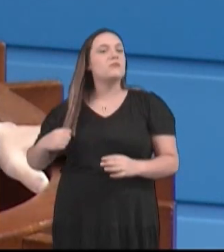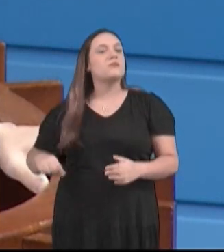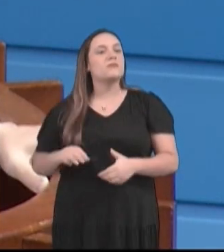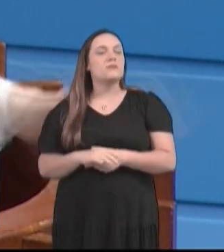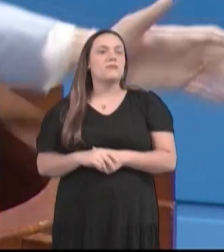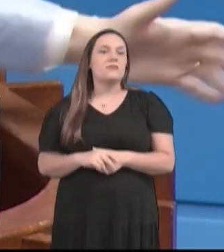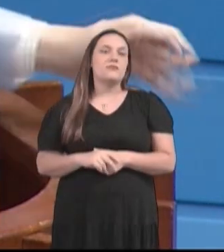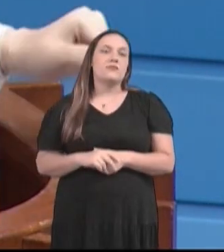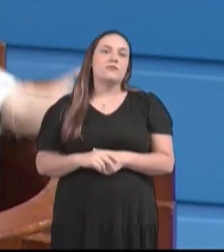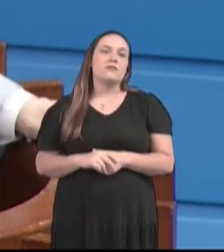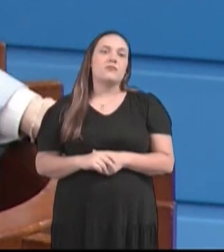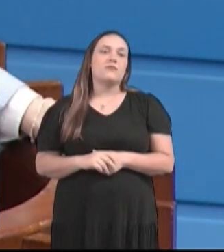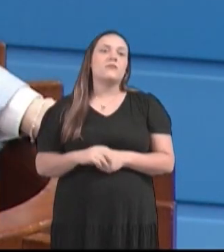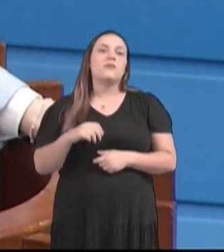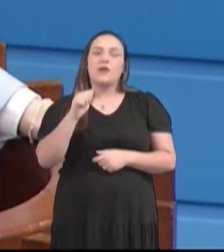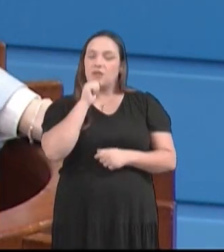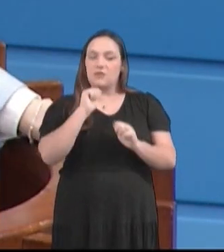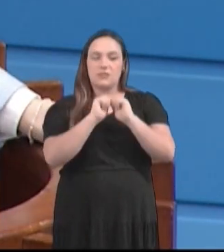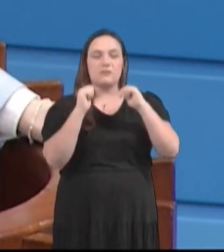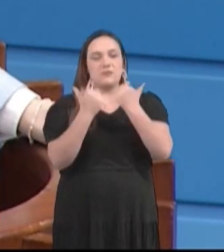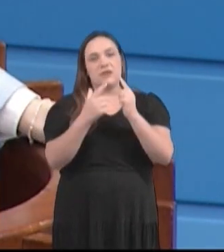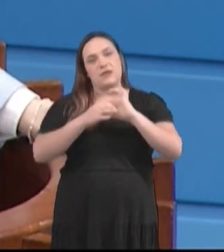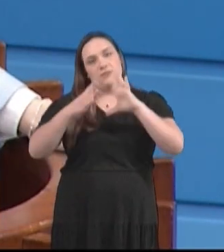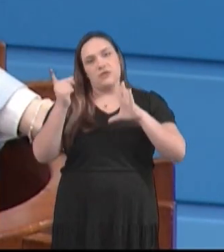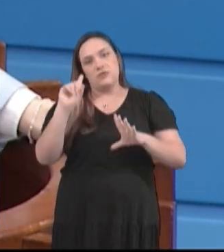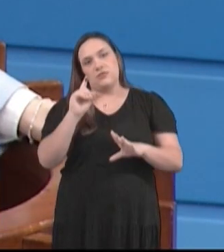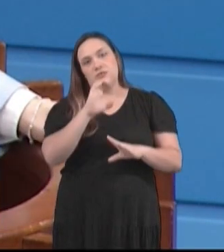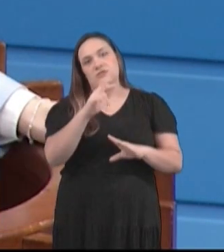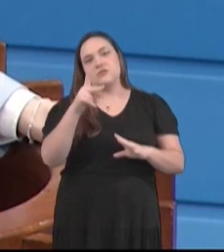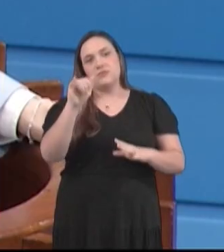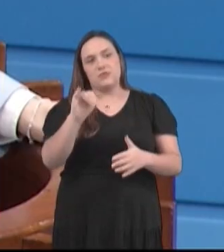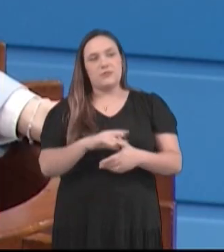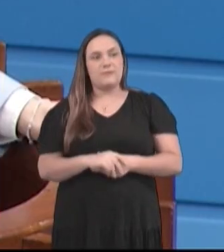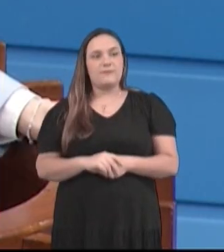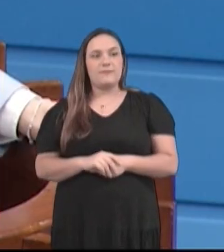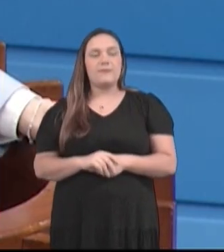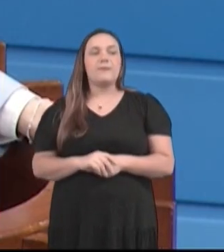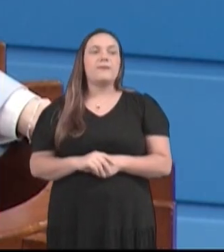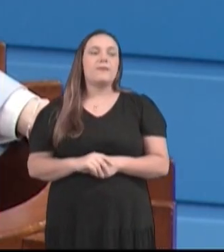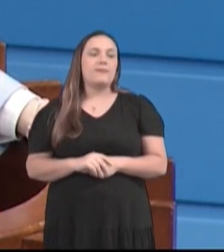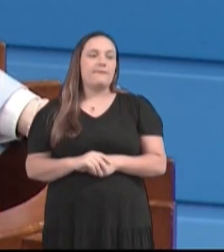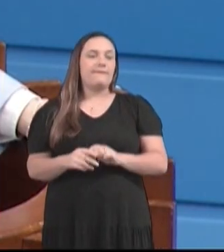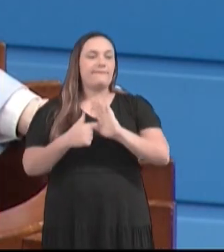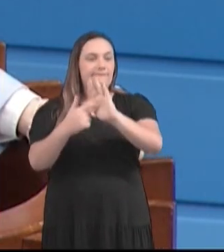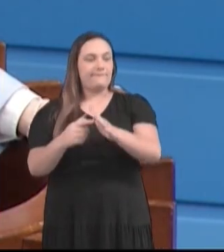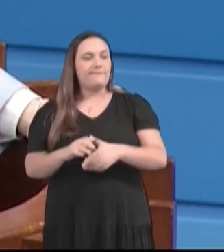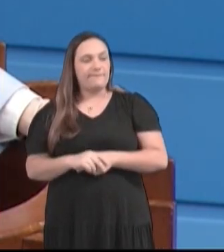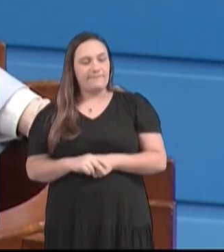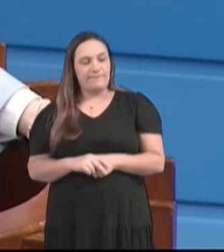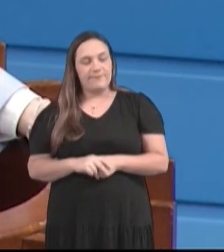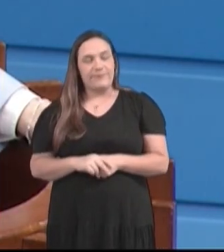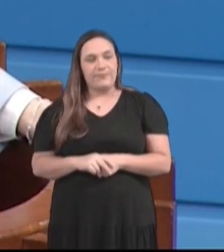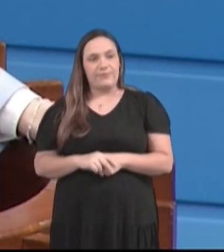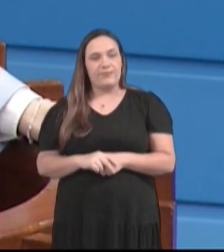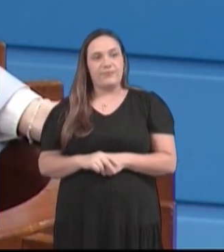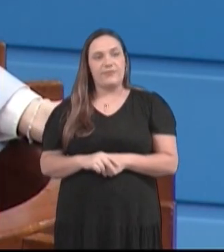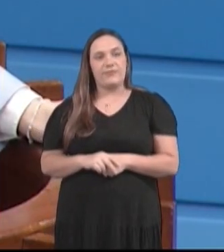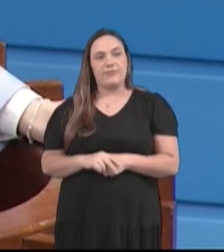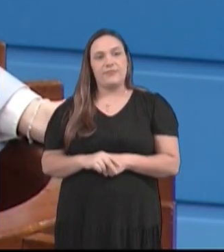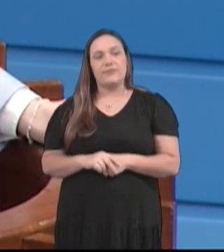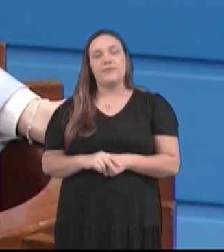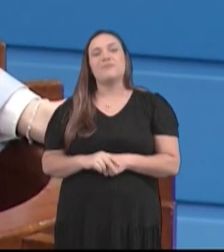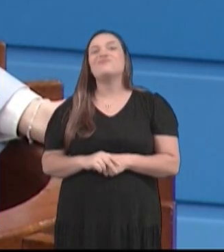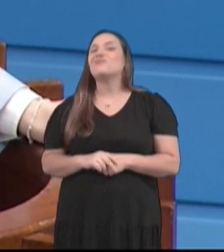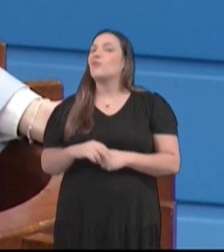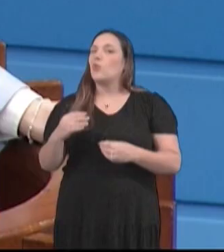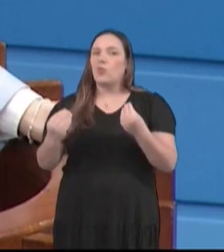enquanto essa casa não abra os olhos e veja o